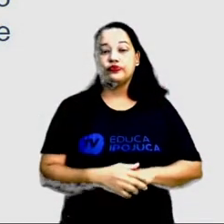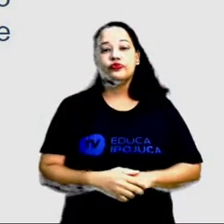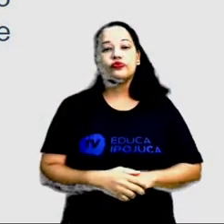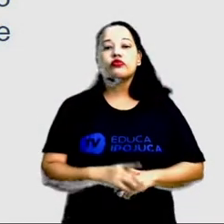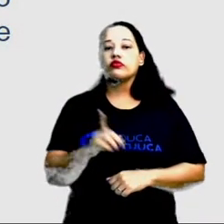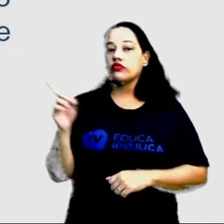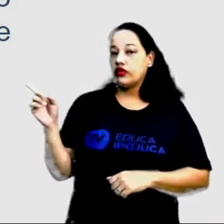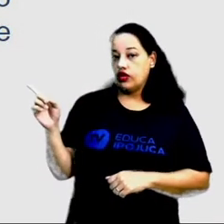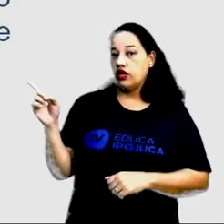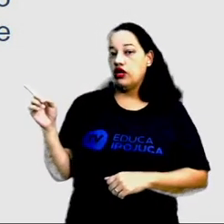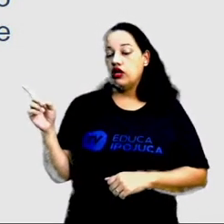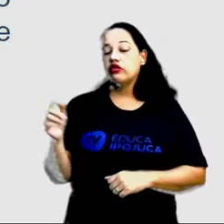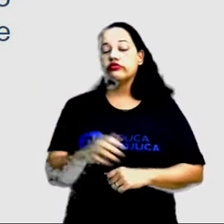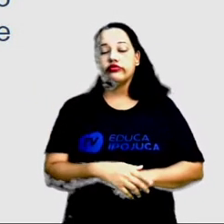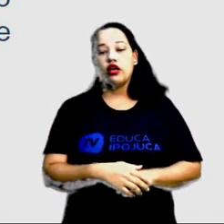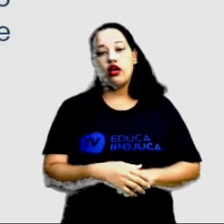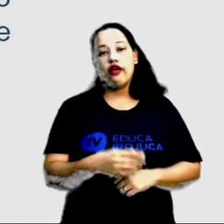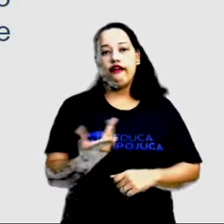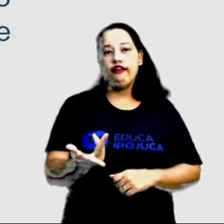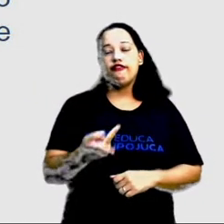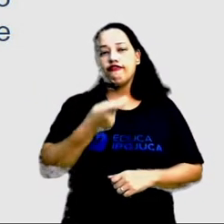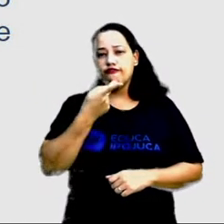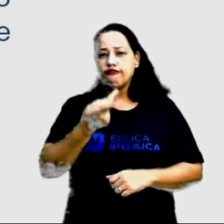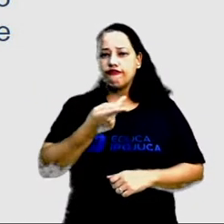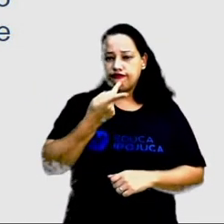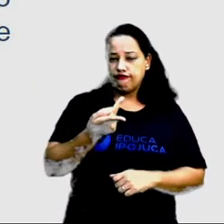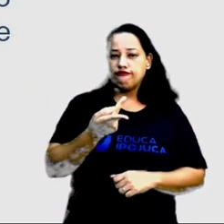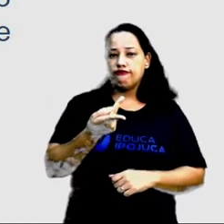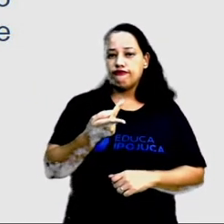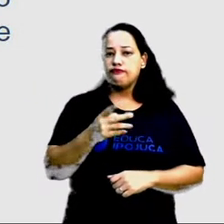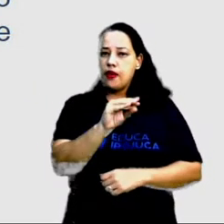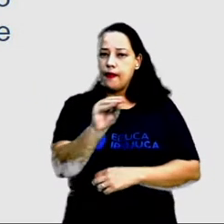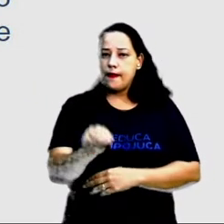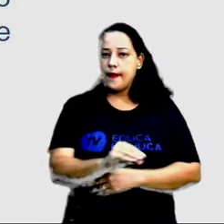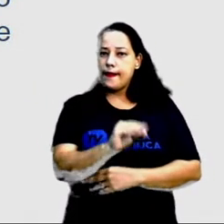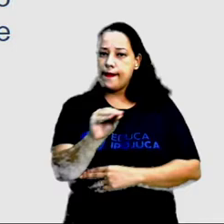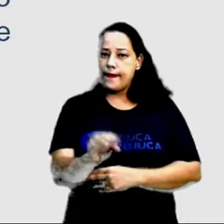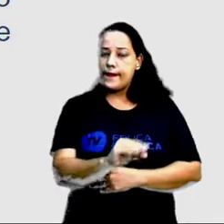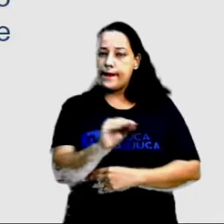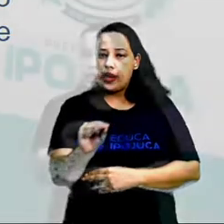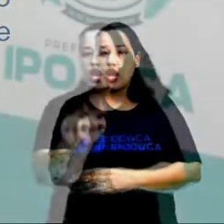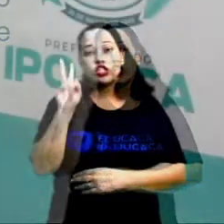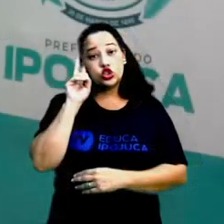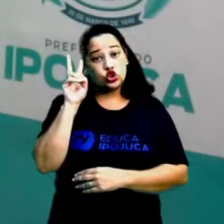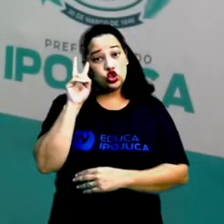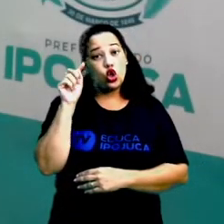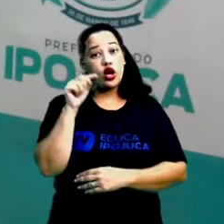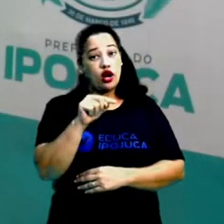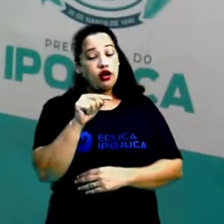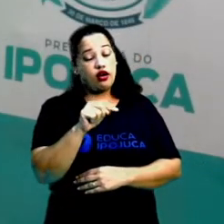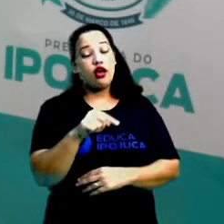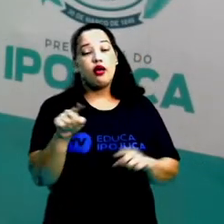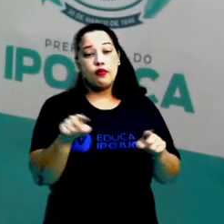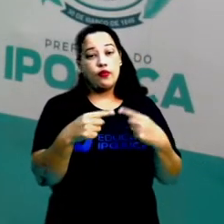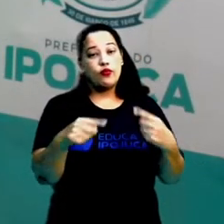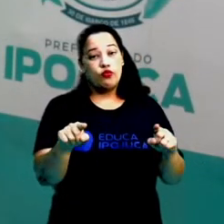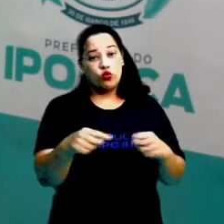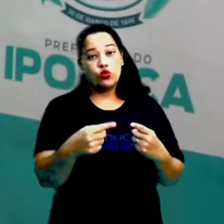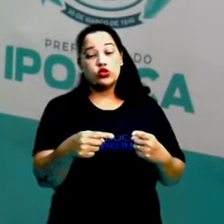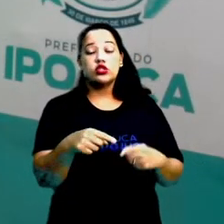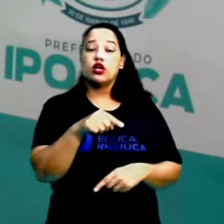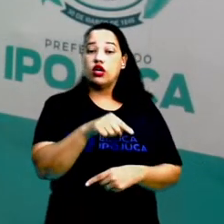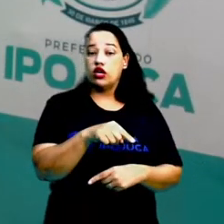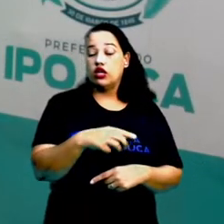praticamente falado, né? E na história do rap, nós sabemos que ele foi criado para,